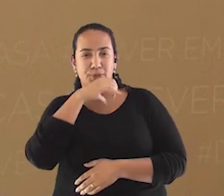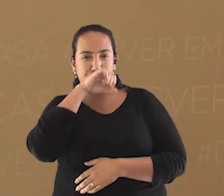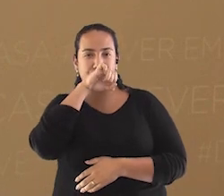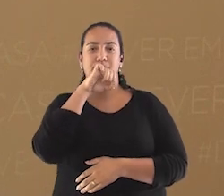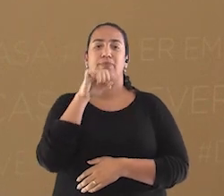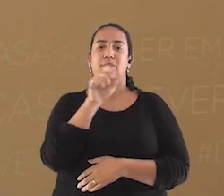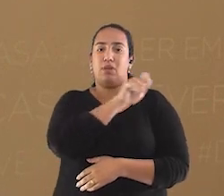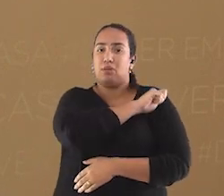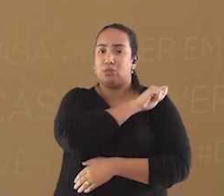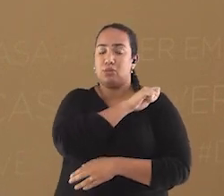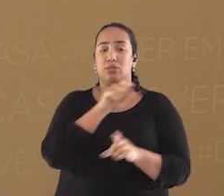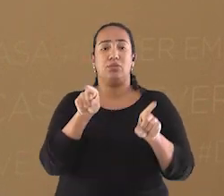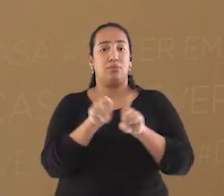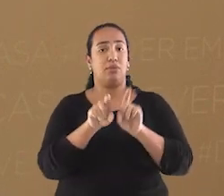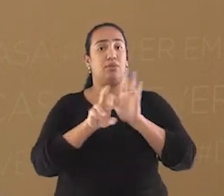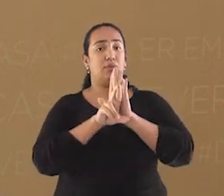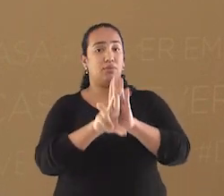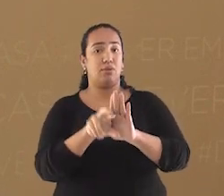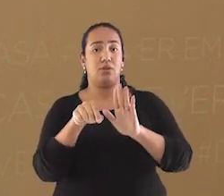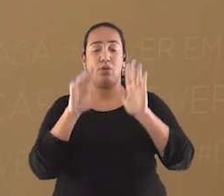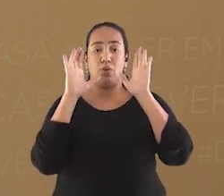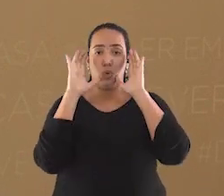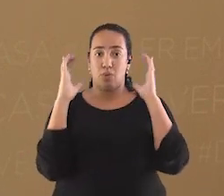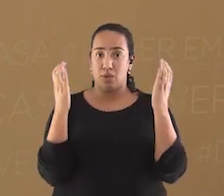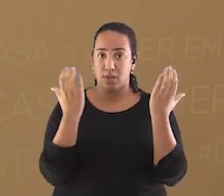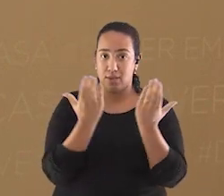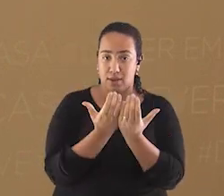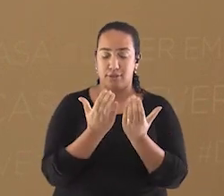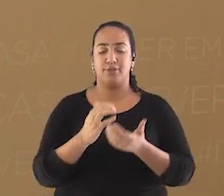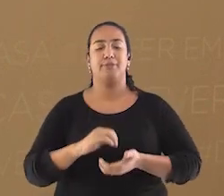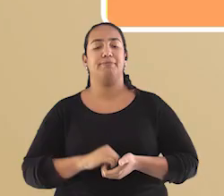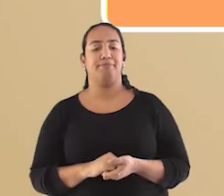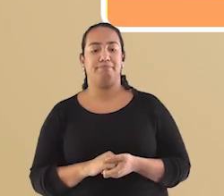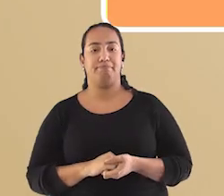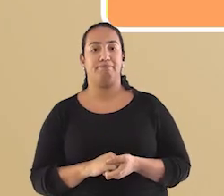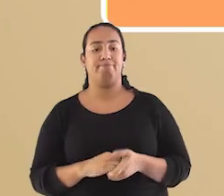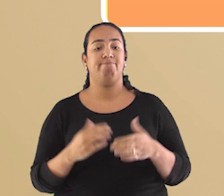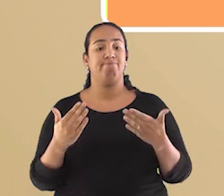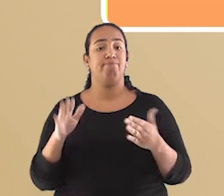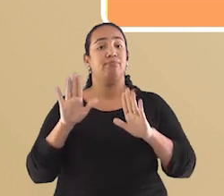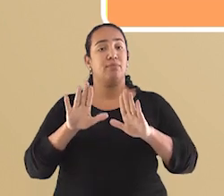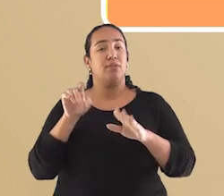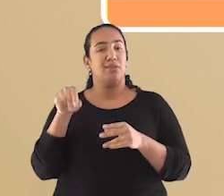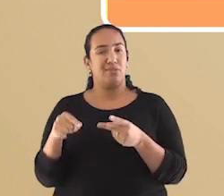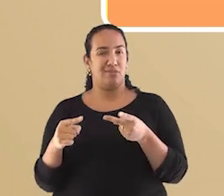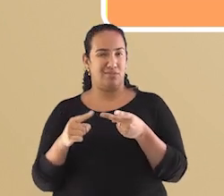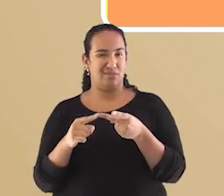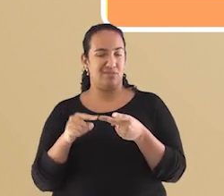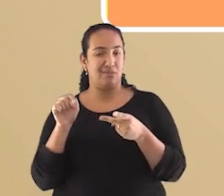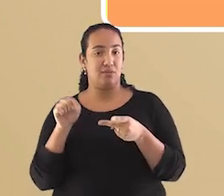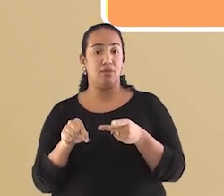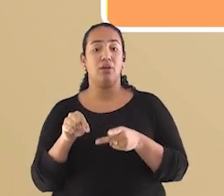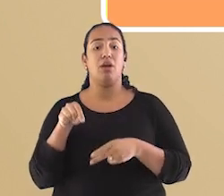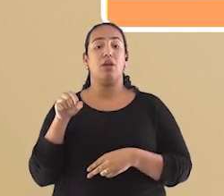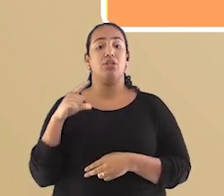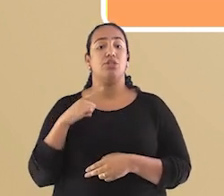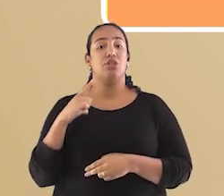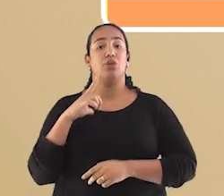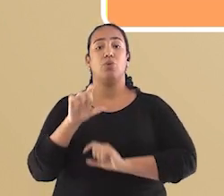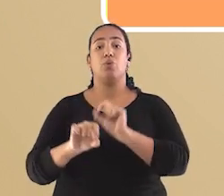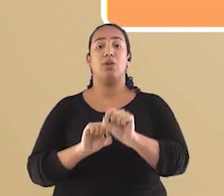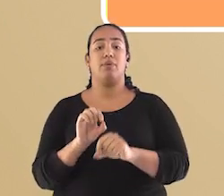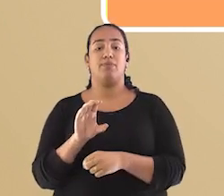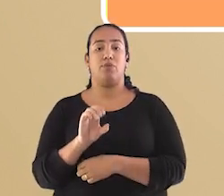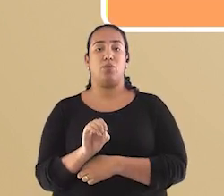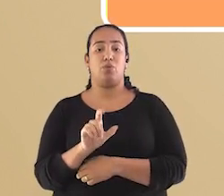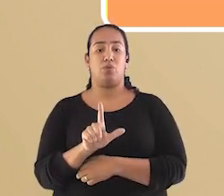pais, alunos e representantes da comunidade, em alguns casos. Em Esparta, o que prevaleceu, na verdade, foi a